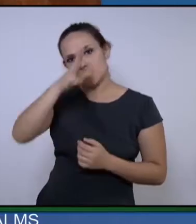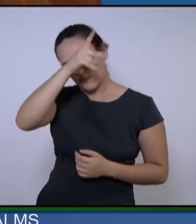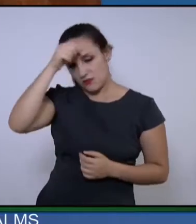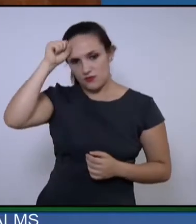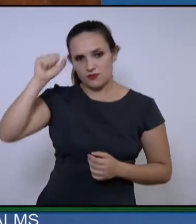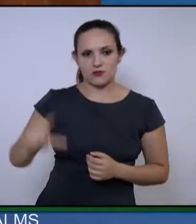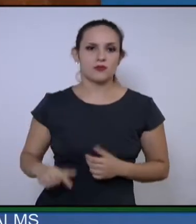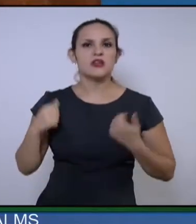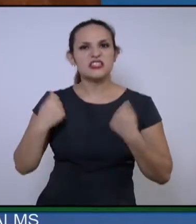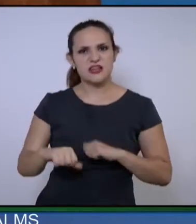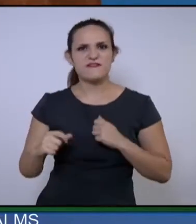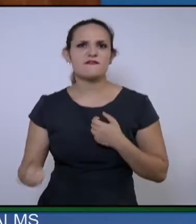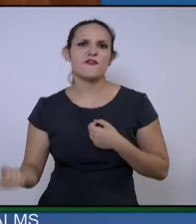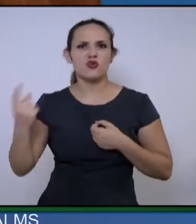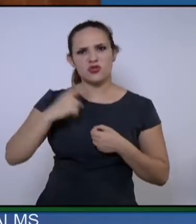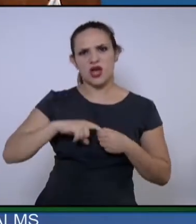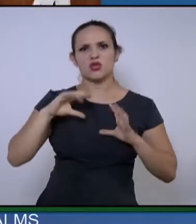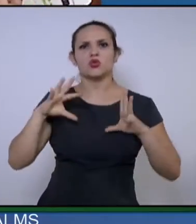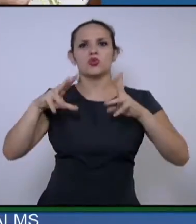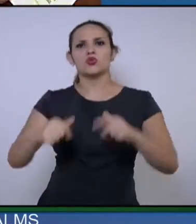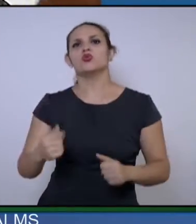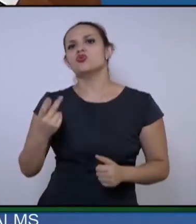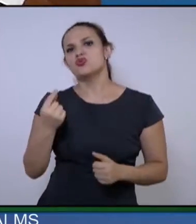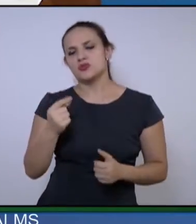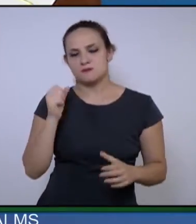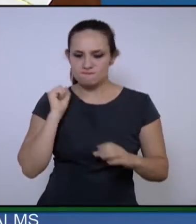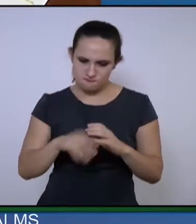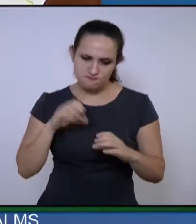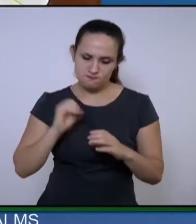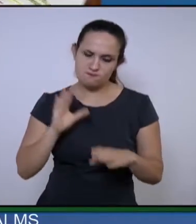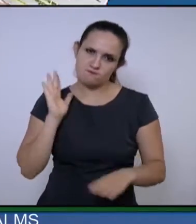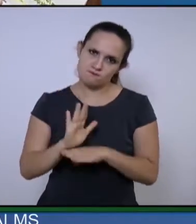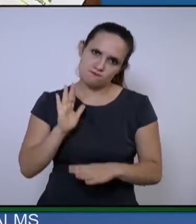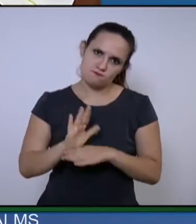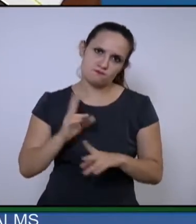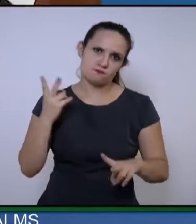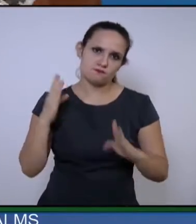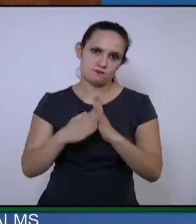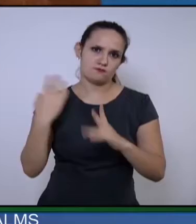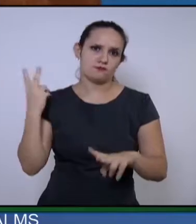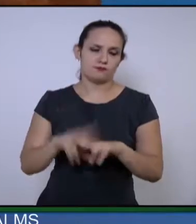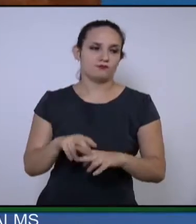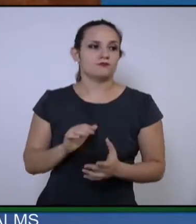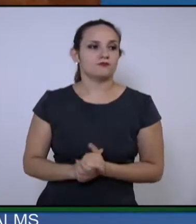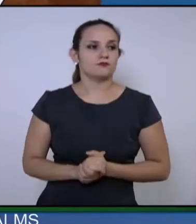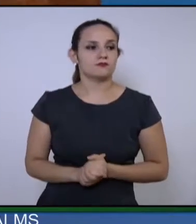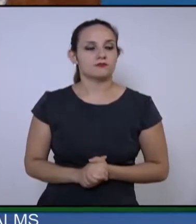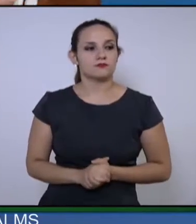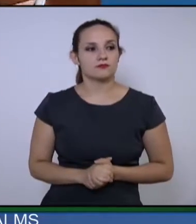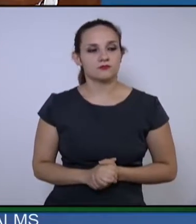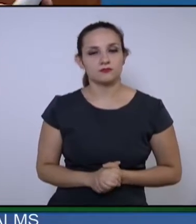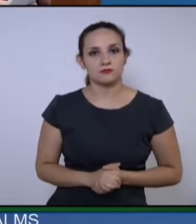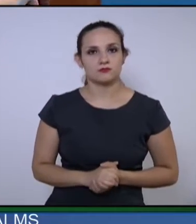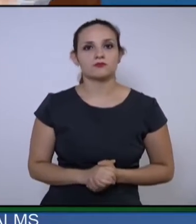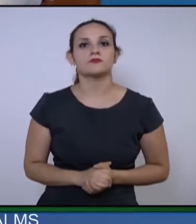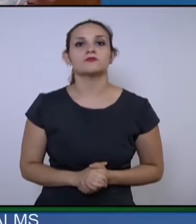seja ressarcido pelos investimentos que realiza o nosso estado. E quando eu digo isso, está na